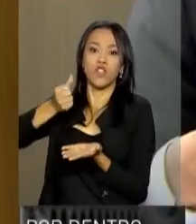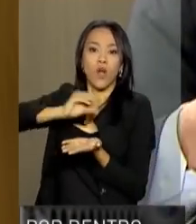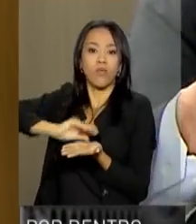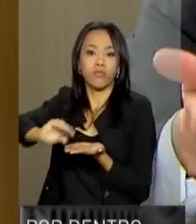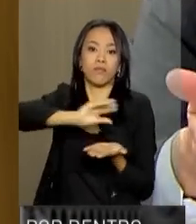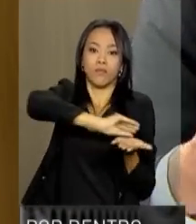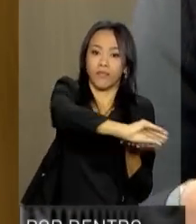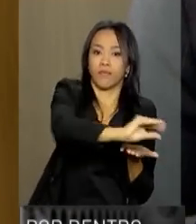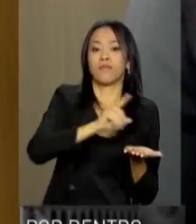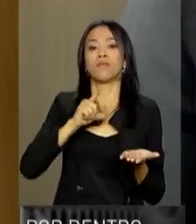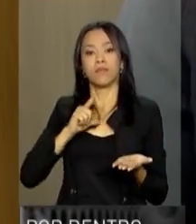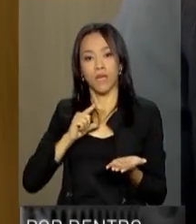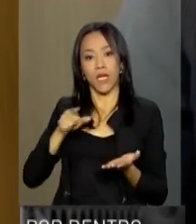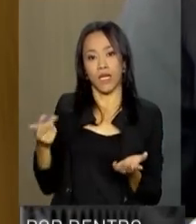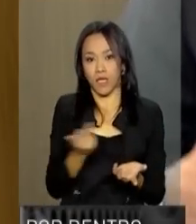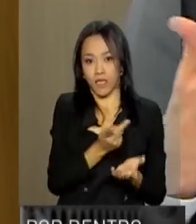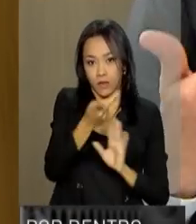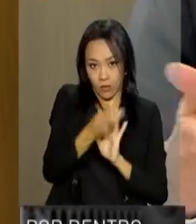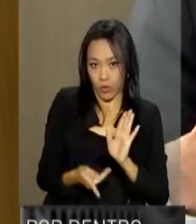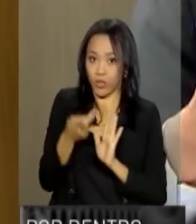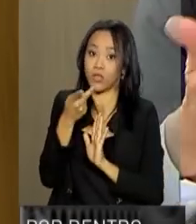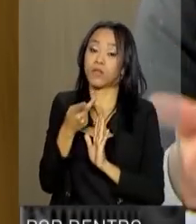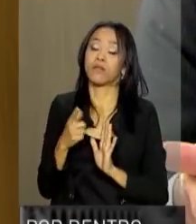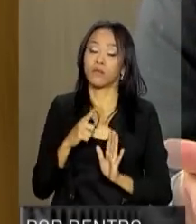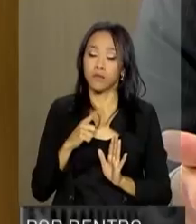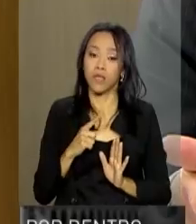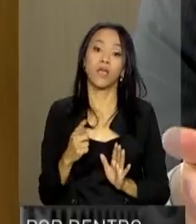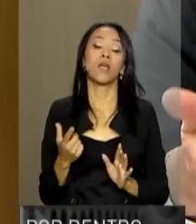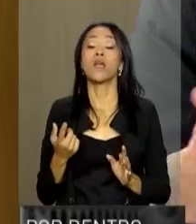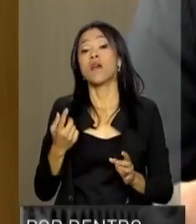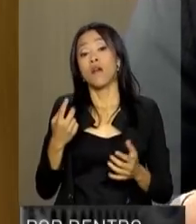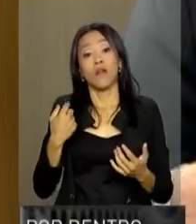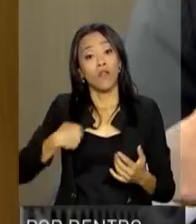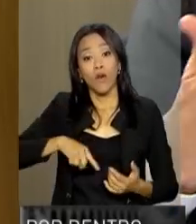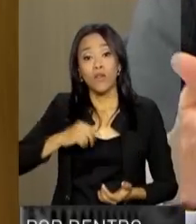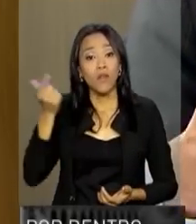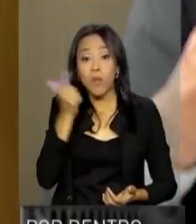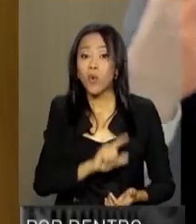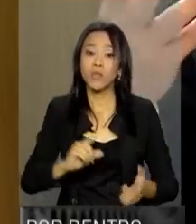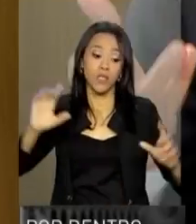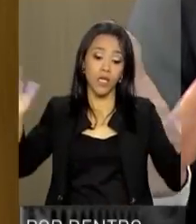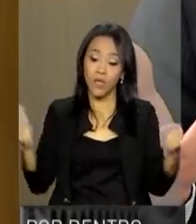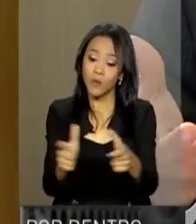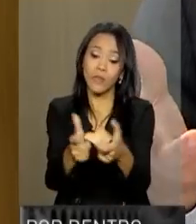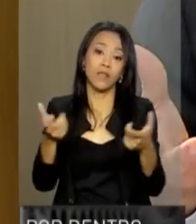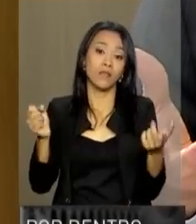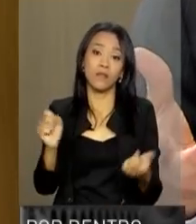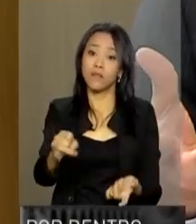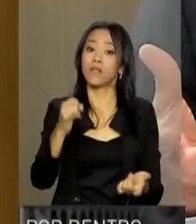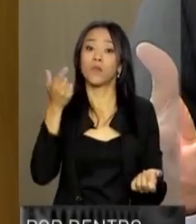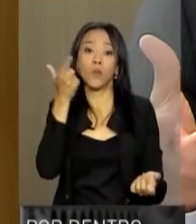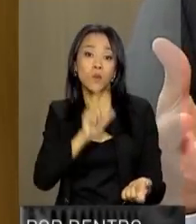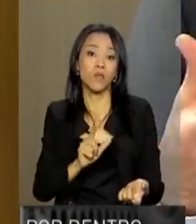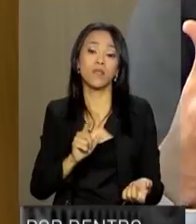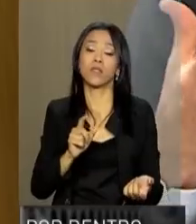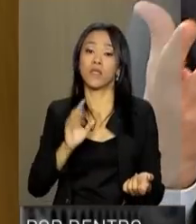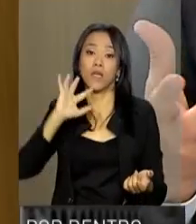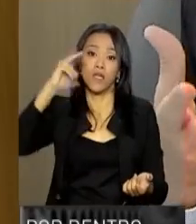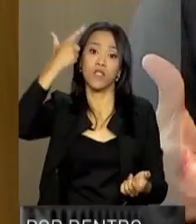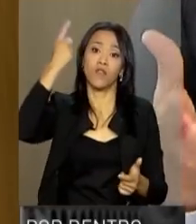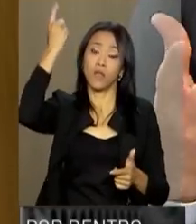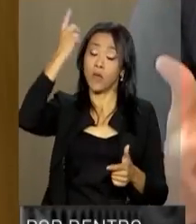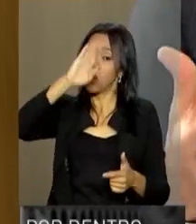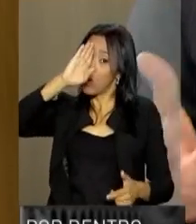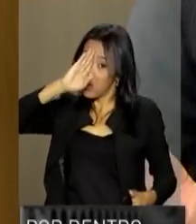isso como eu disse antes nós não vamos reduzir sua população de rua se não atacarmos a raiz desse problema é a